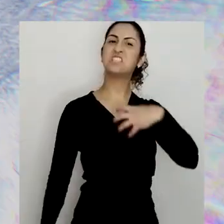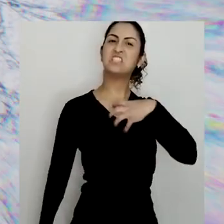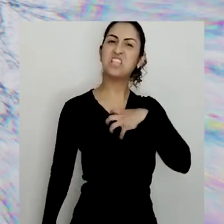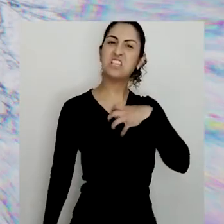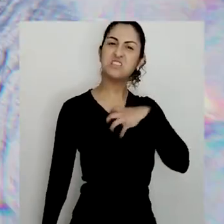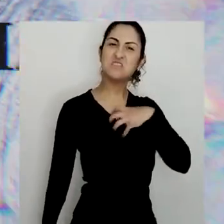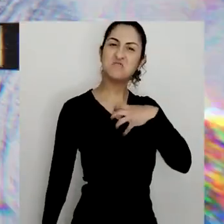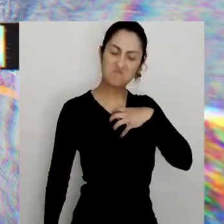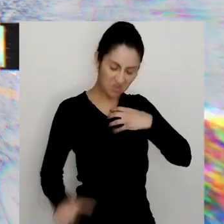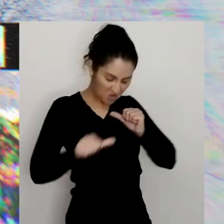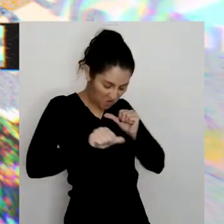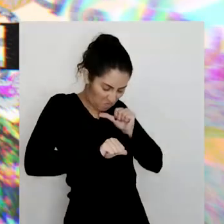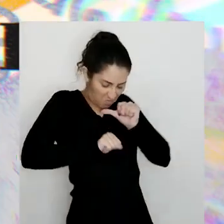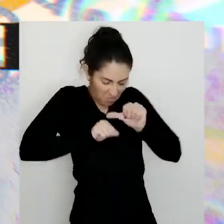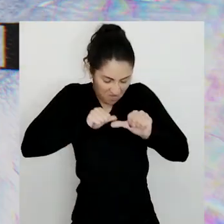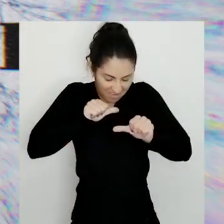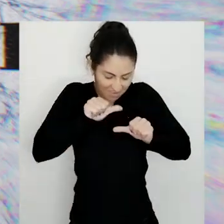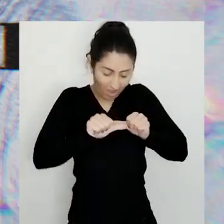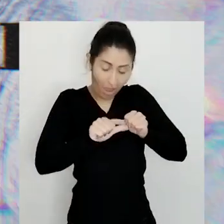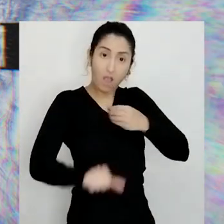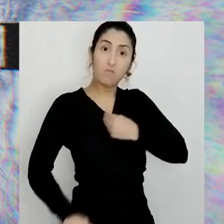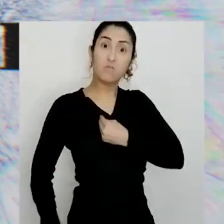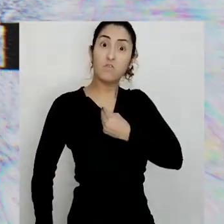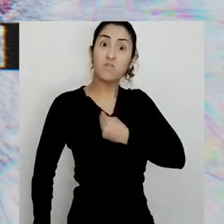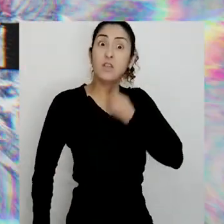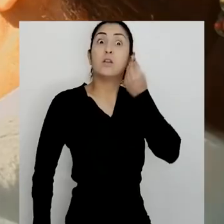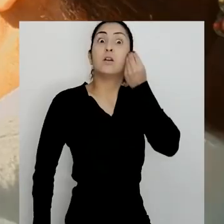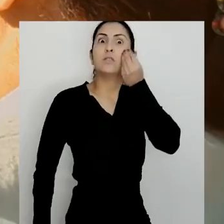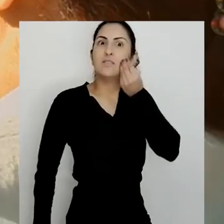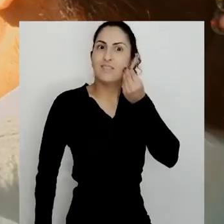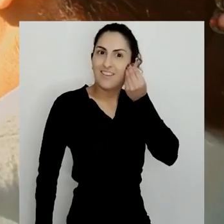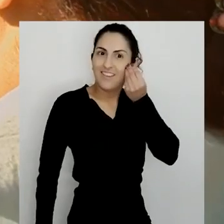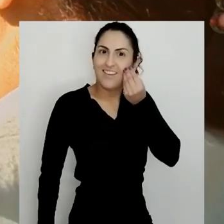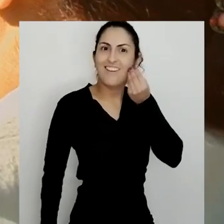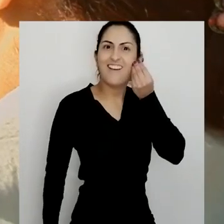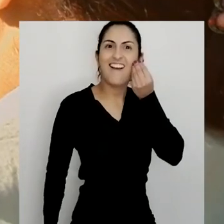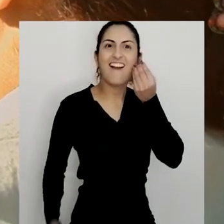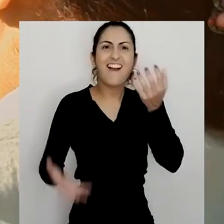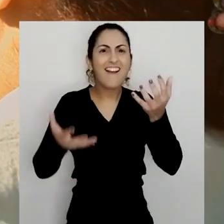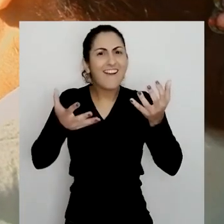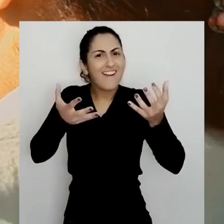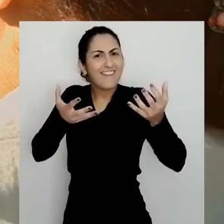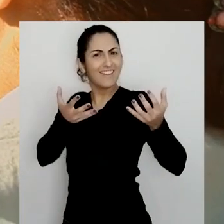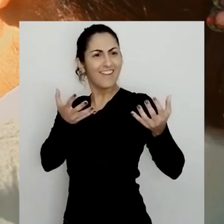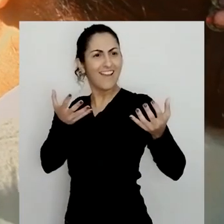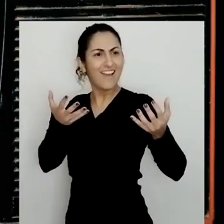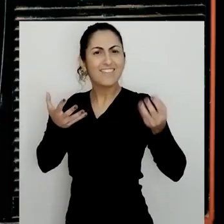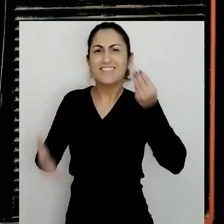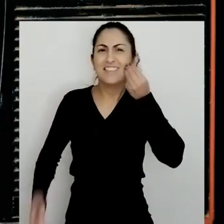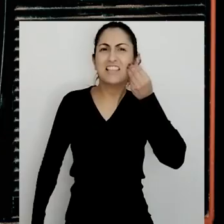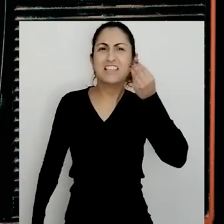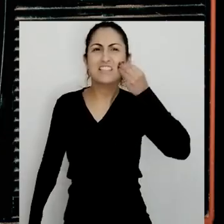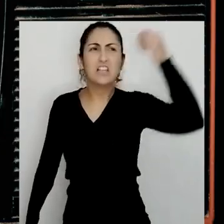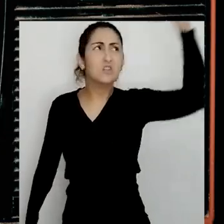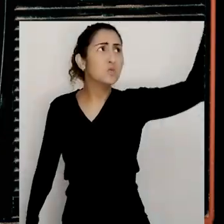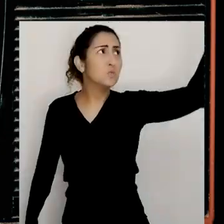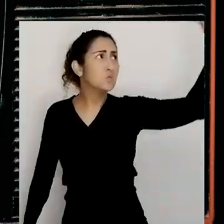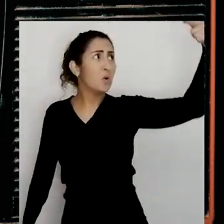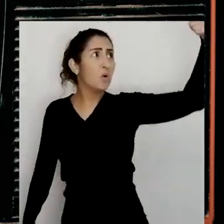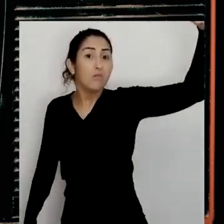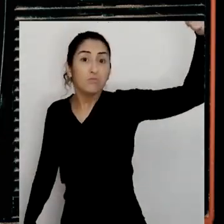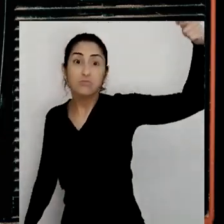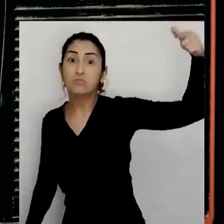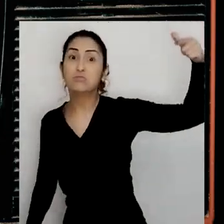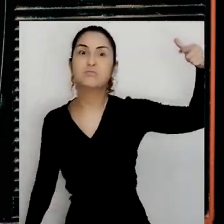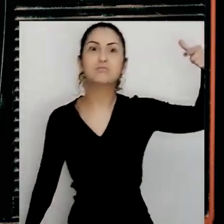sentir, transgredir pela experiência da vida, buscar as brechas de sol. Hoje estou aqui como uma